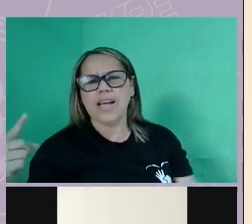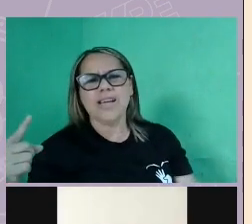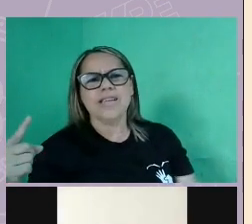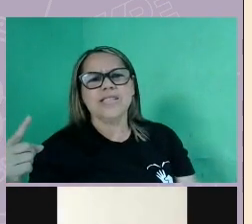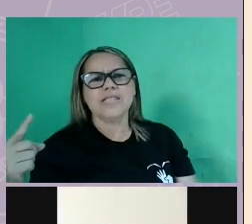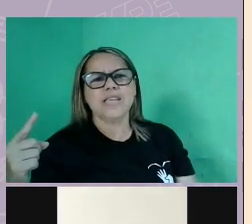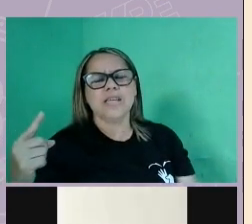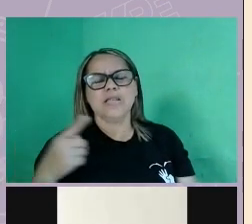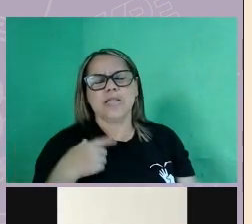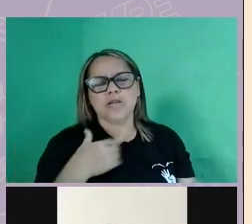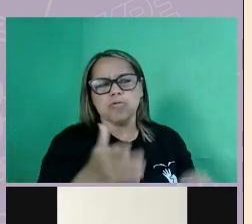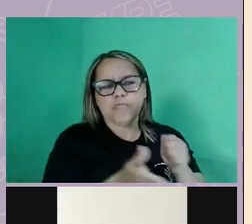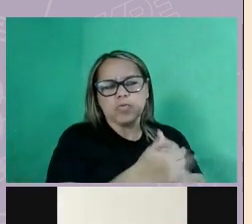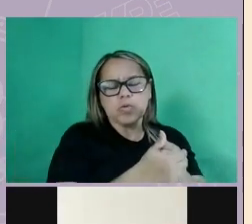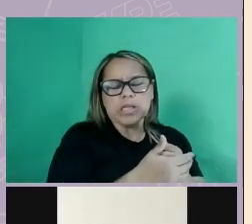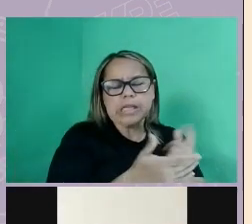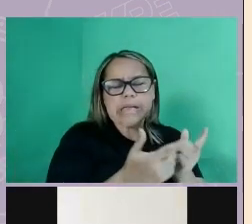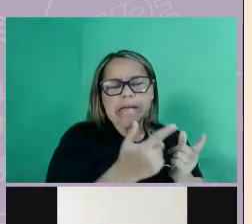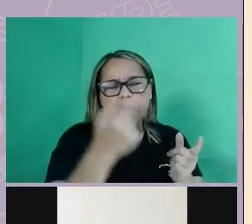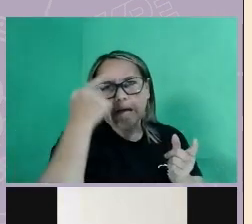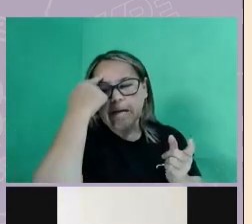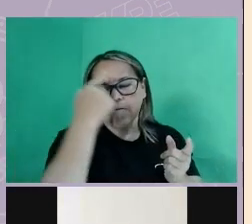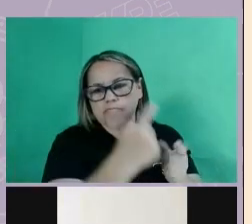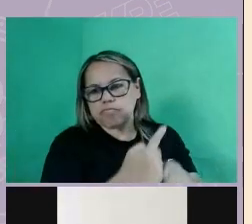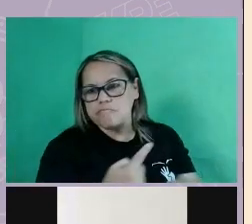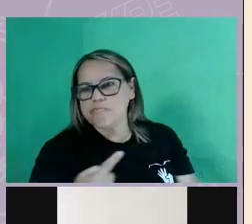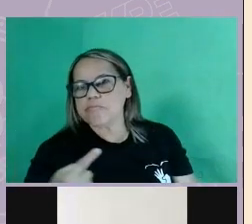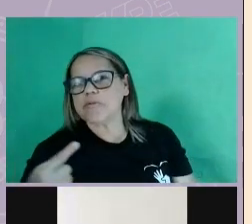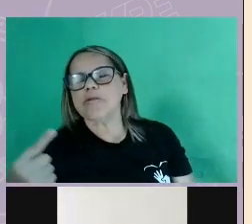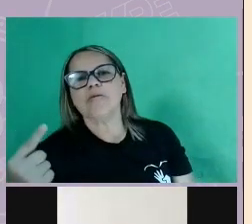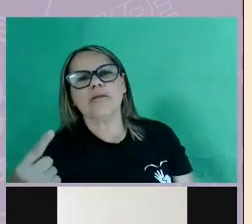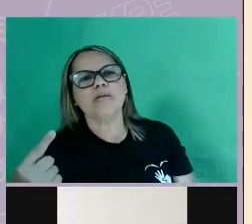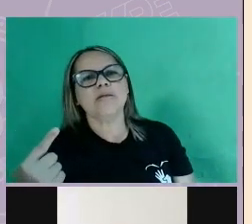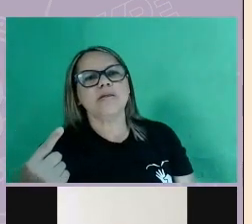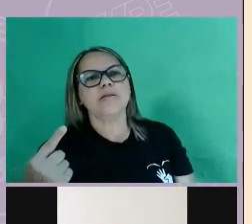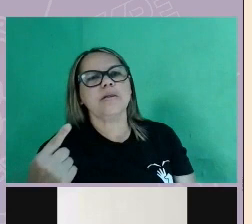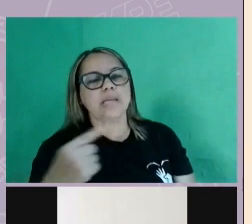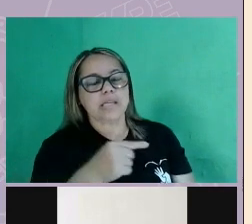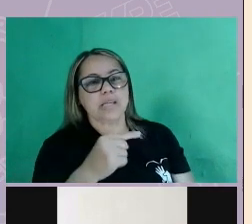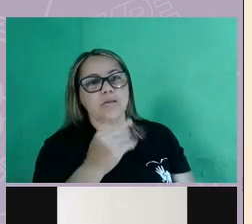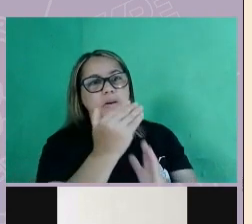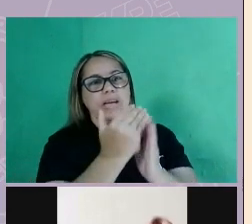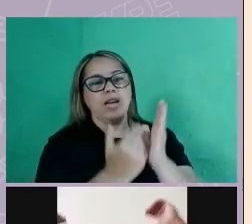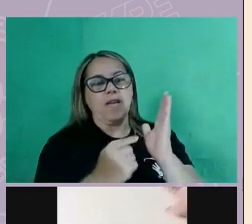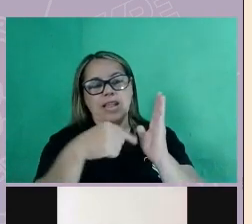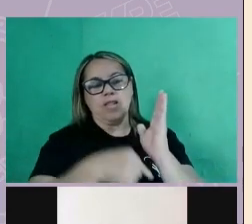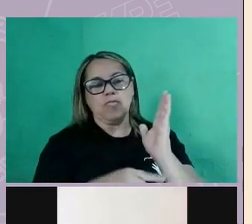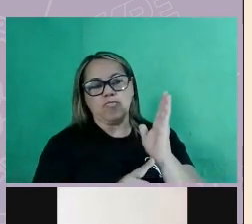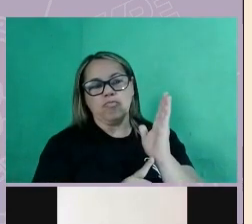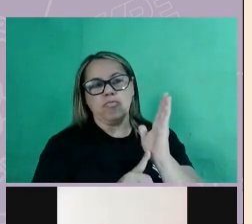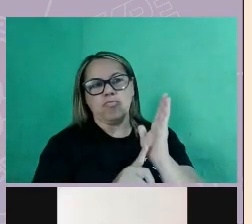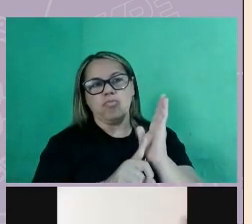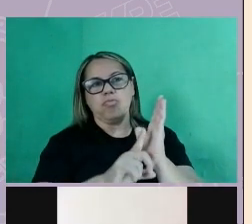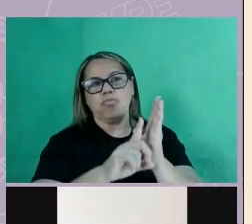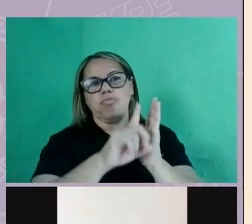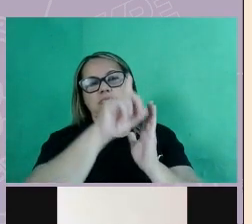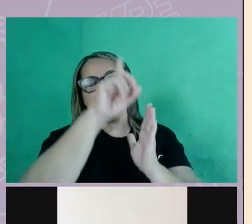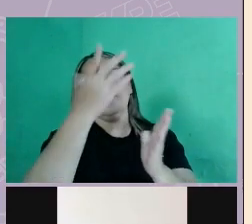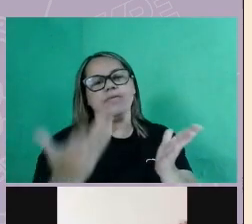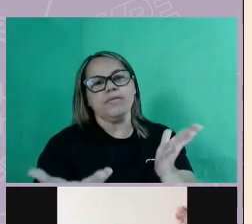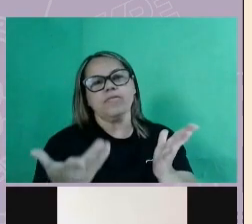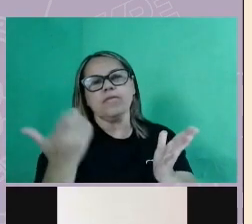obscuridade e tal é que representa você sair de um grau inferior de pensamento para um grau superior ou seja